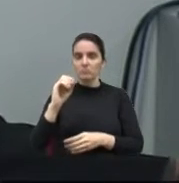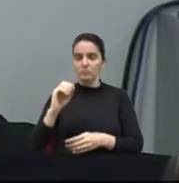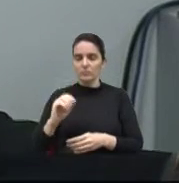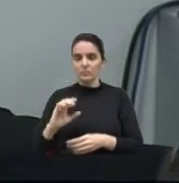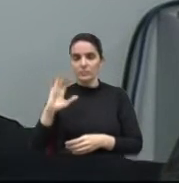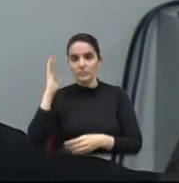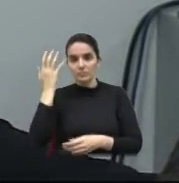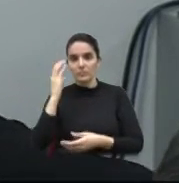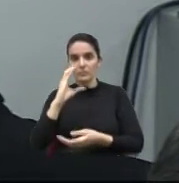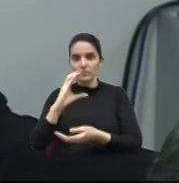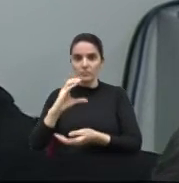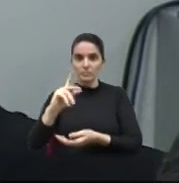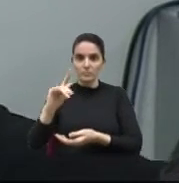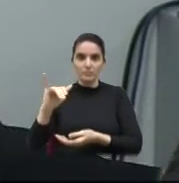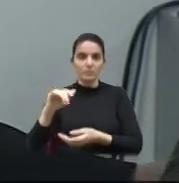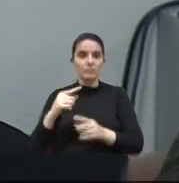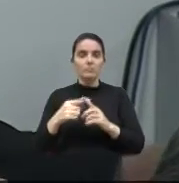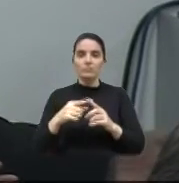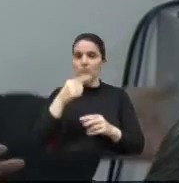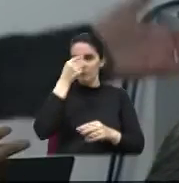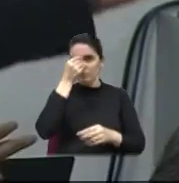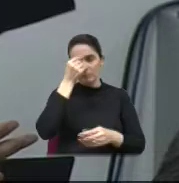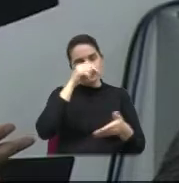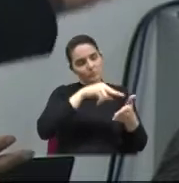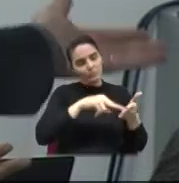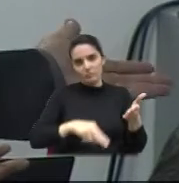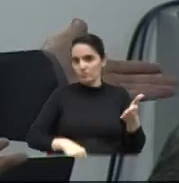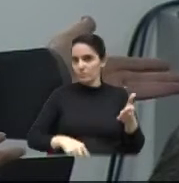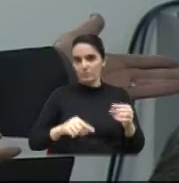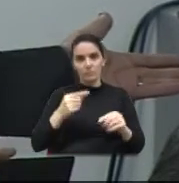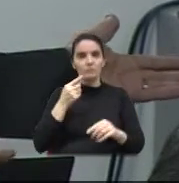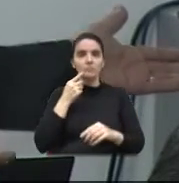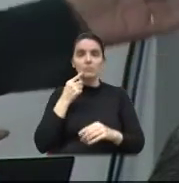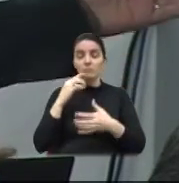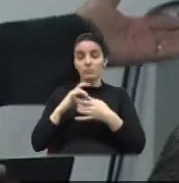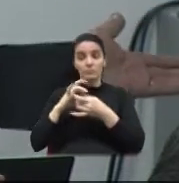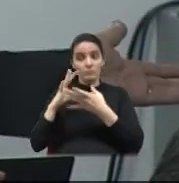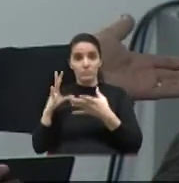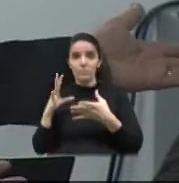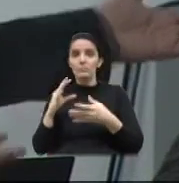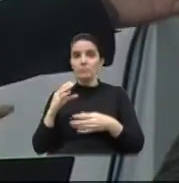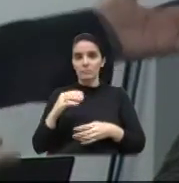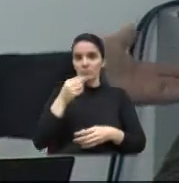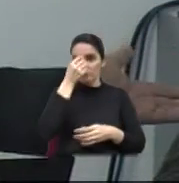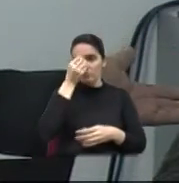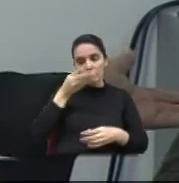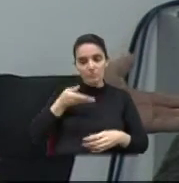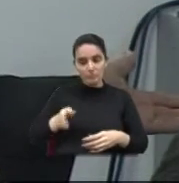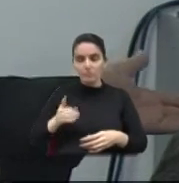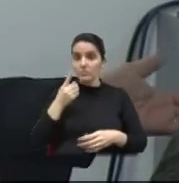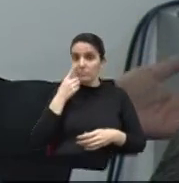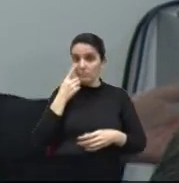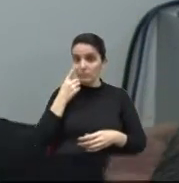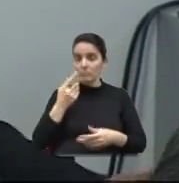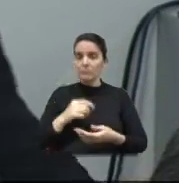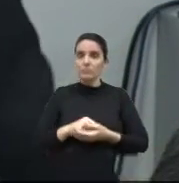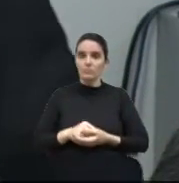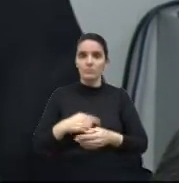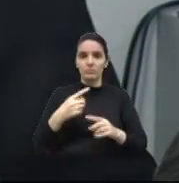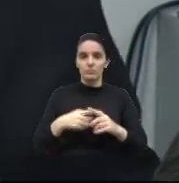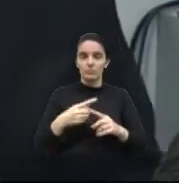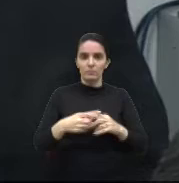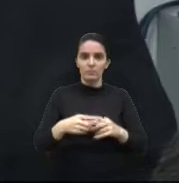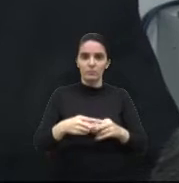Jorge Freitas não leu, se quiser ler, vereador Jorge, meu gabinete está à disposição para você ler o objeto, se realmente for, como o senhor